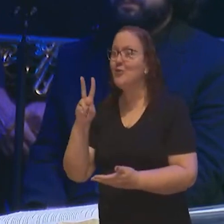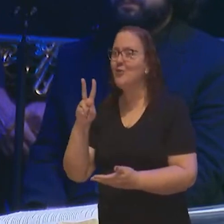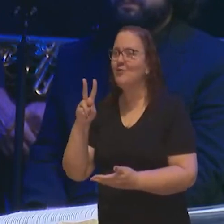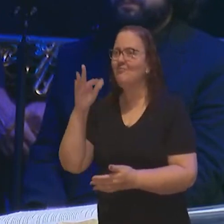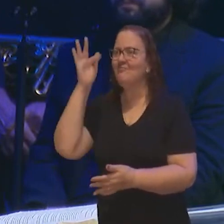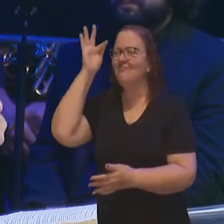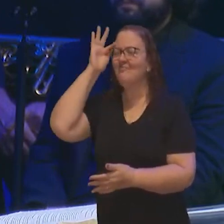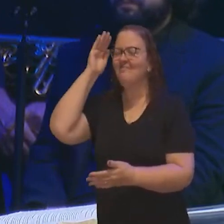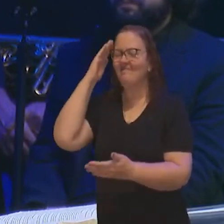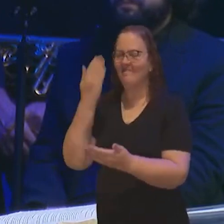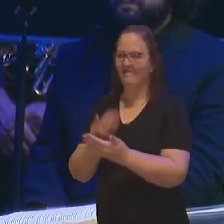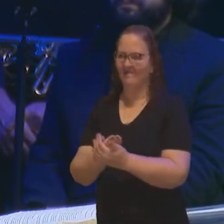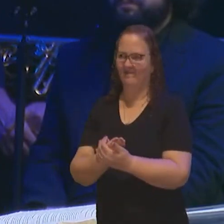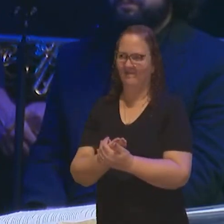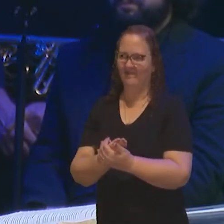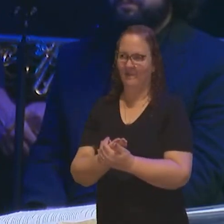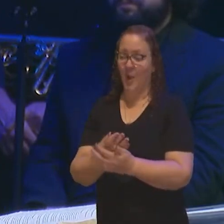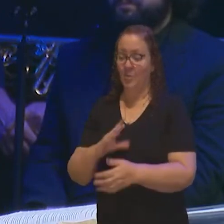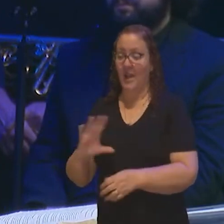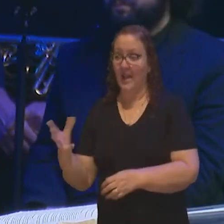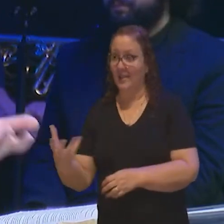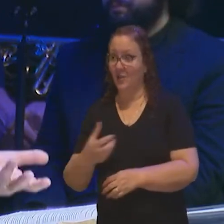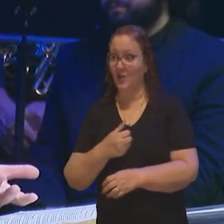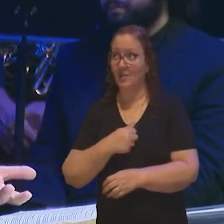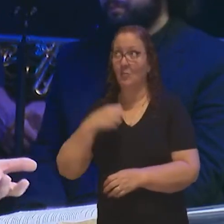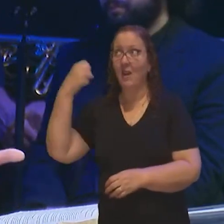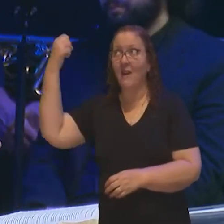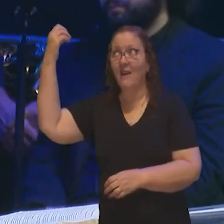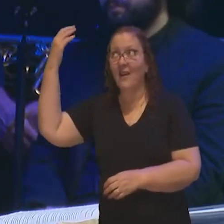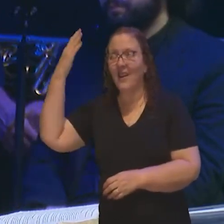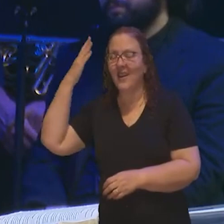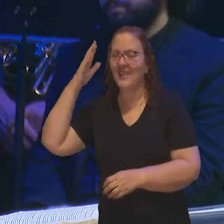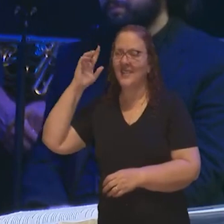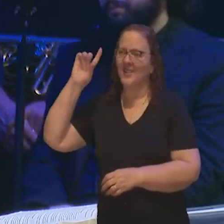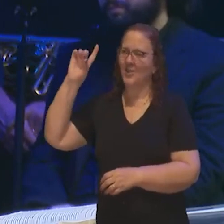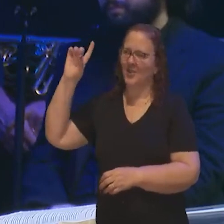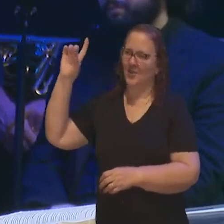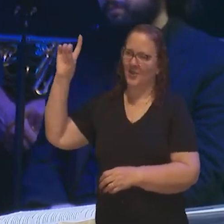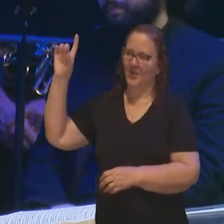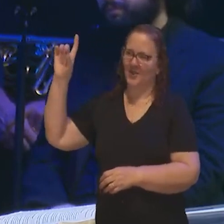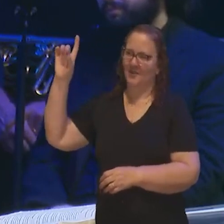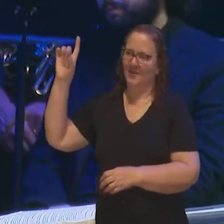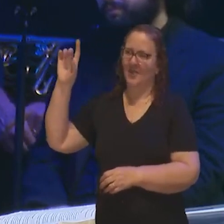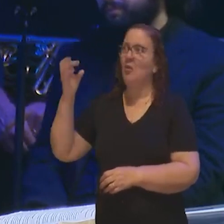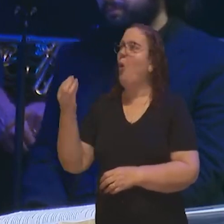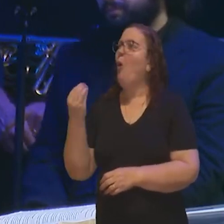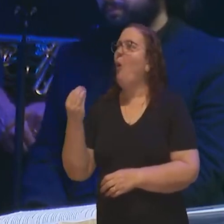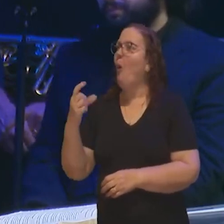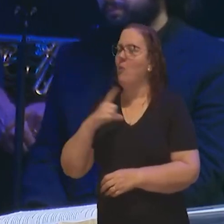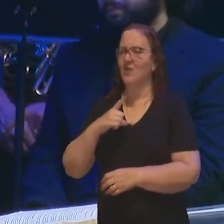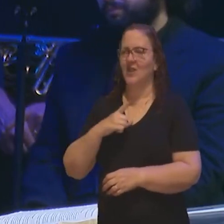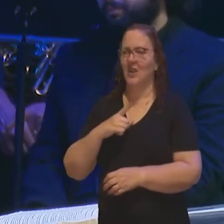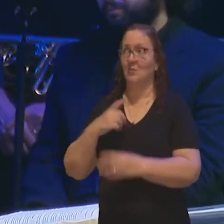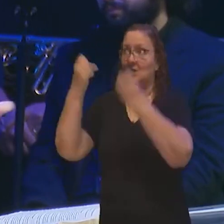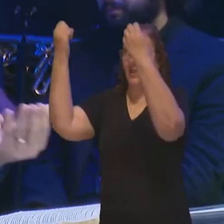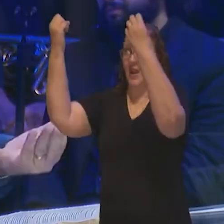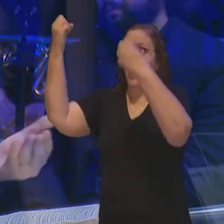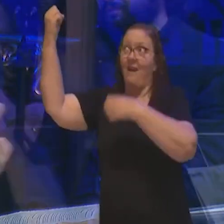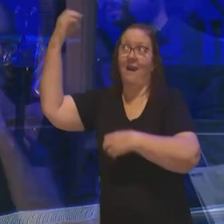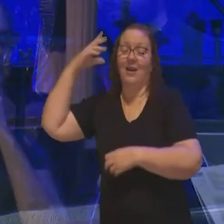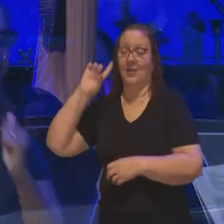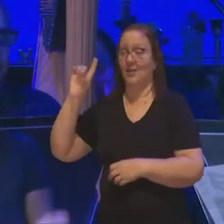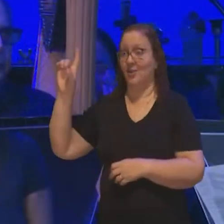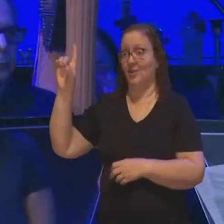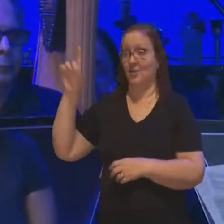Isso não vem de vós, é dom de Deus. Então como que nós aceitamos? Pela fé a graça de Deus. E nós